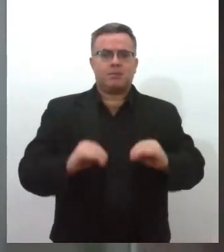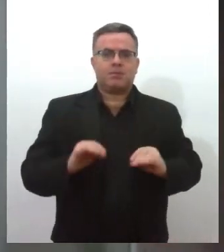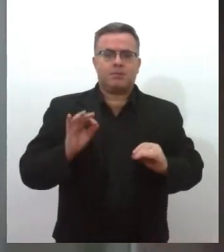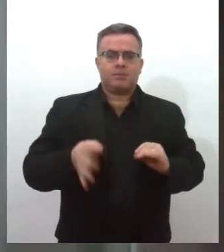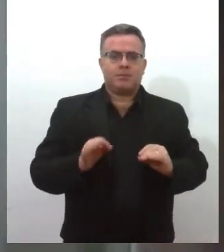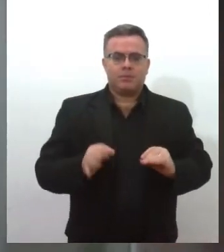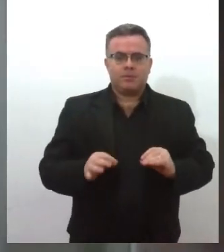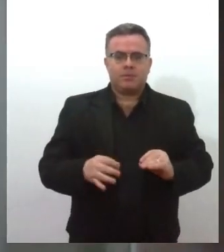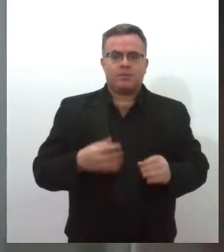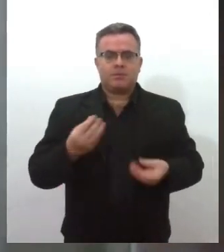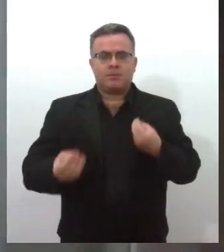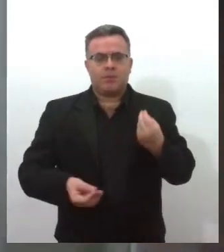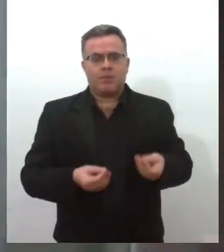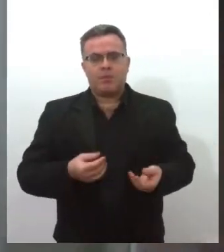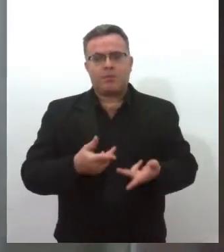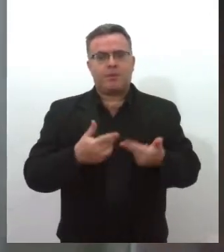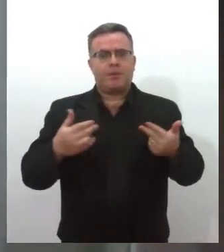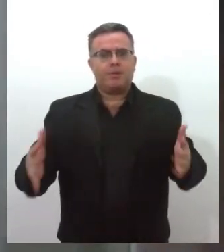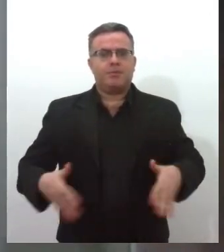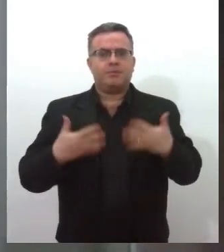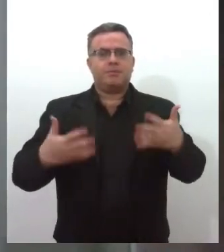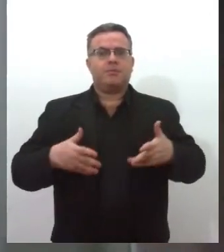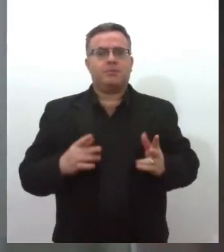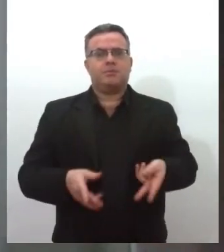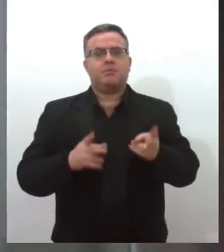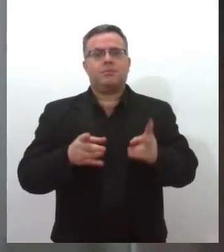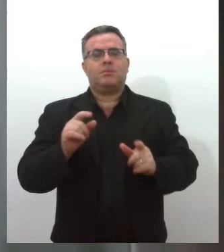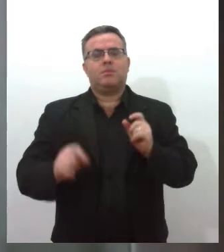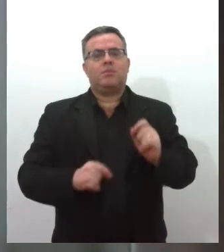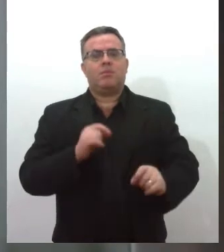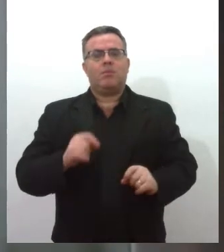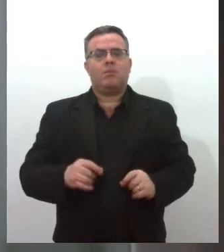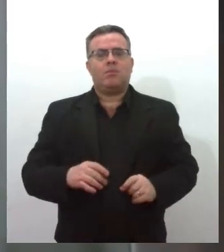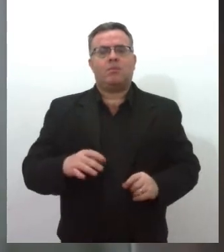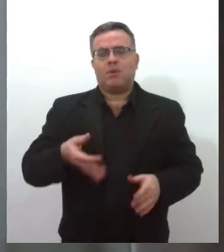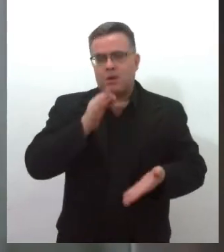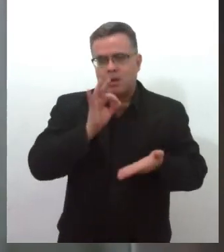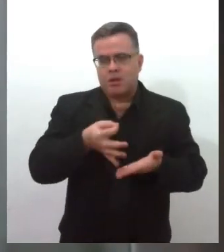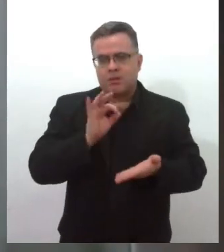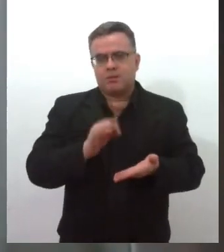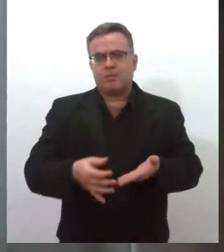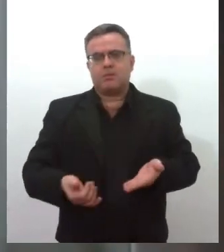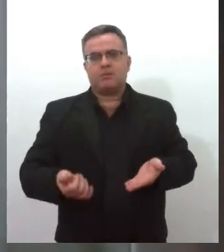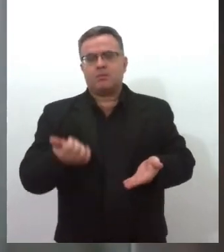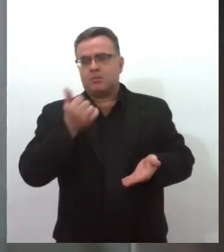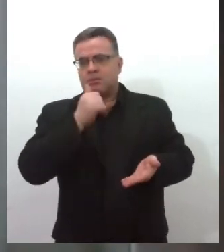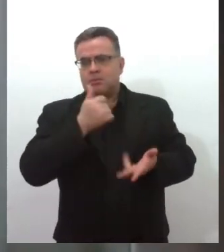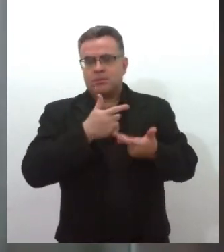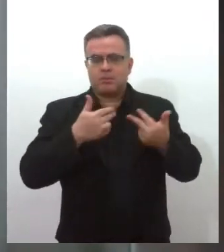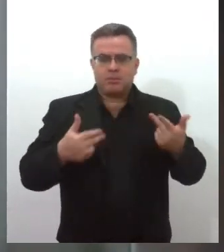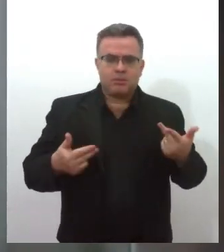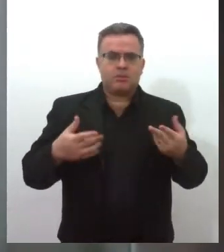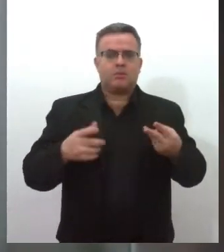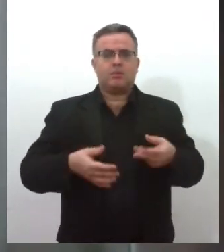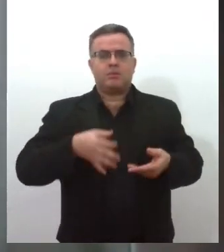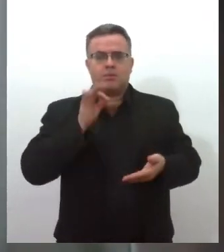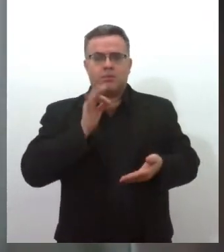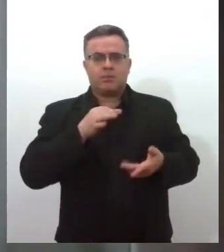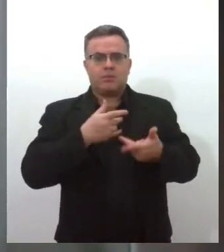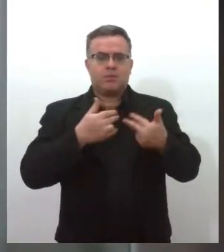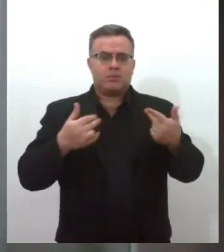a ingestão dos estimulantes do sistema nervoso central, a cafeína, as bebidas à base de cola, os chás,